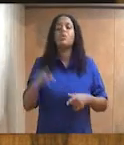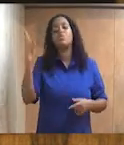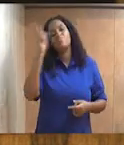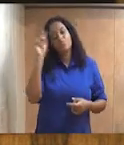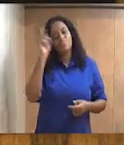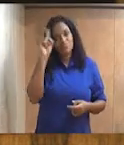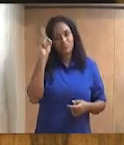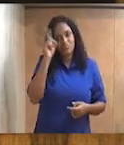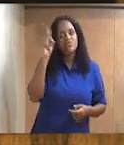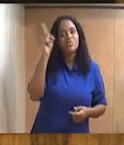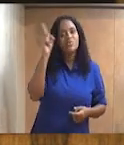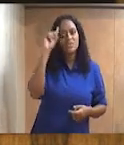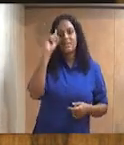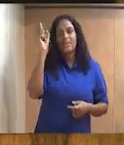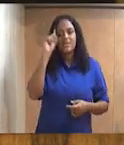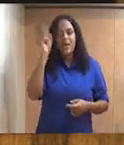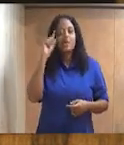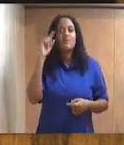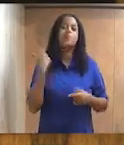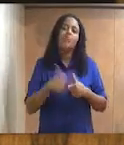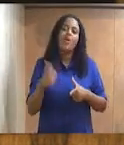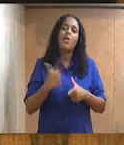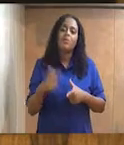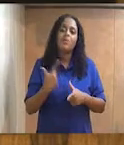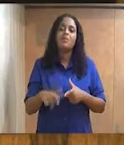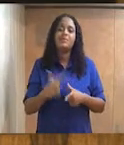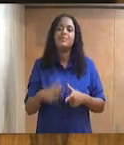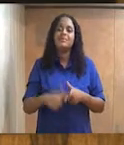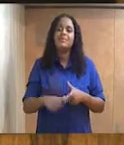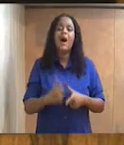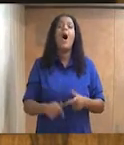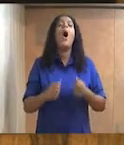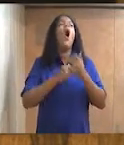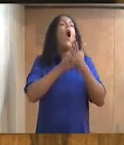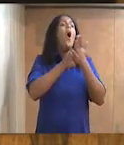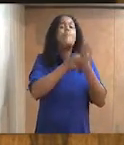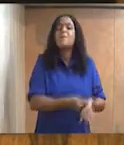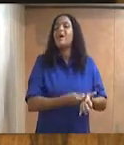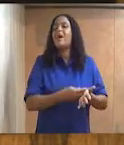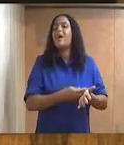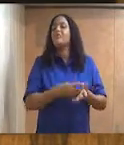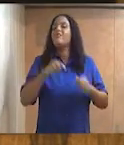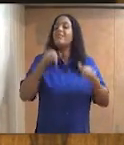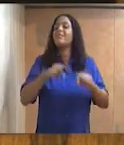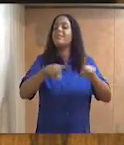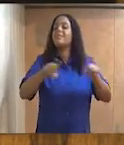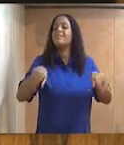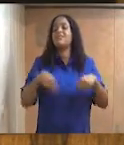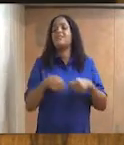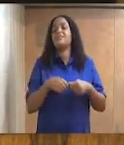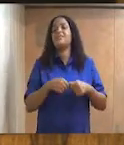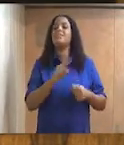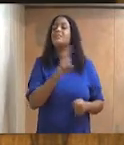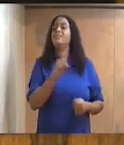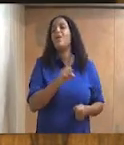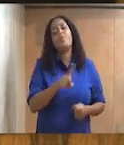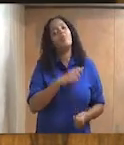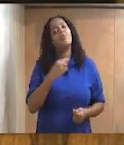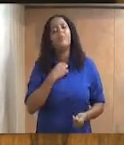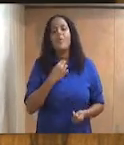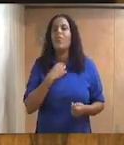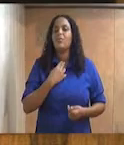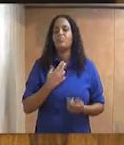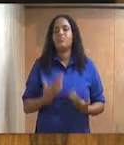presidente, diariamente, e são obrigados a suportar isso. Isso é justo, senhor